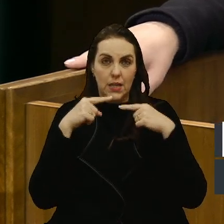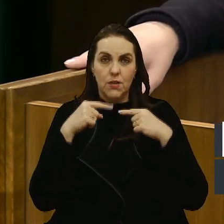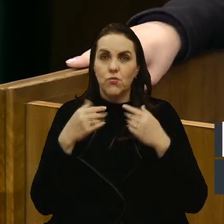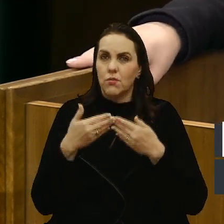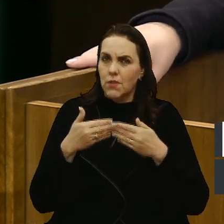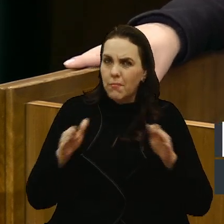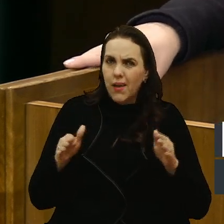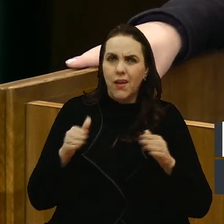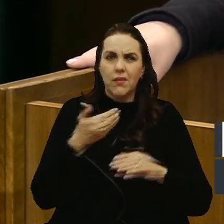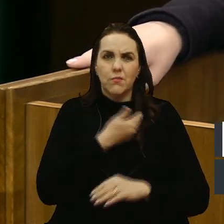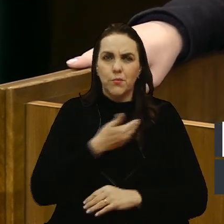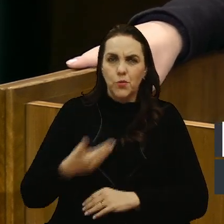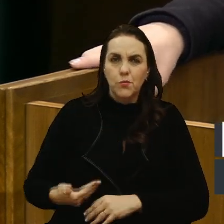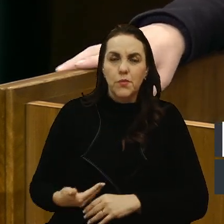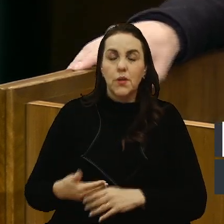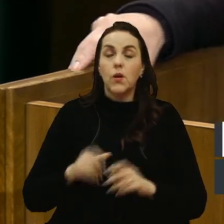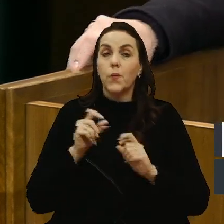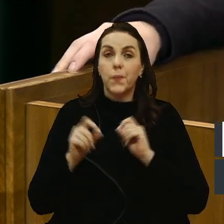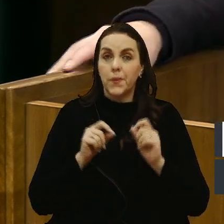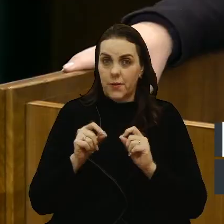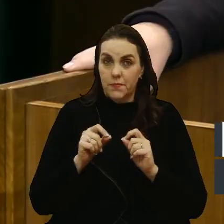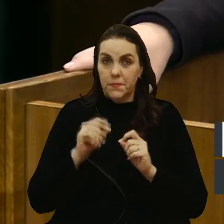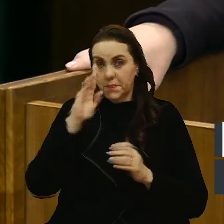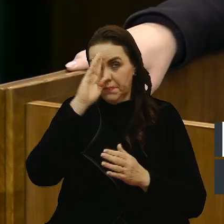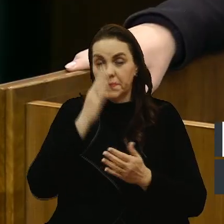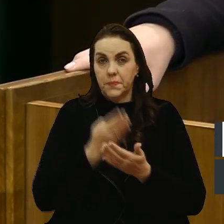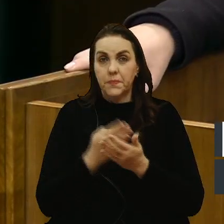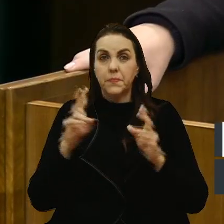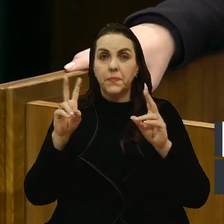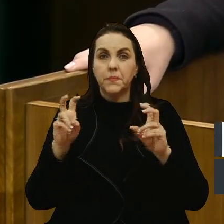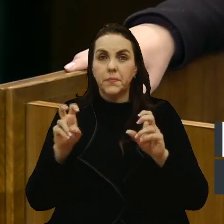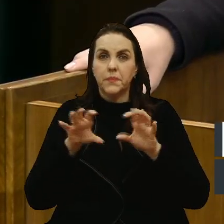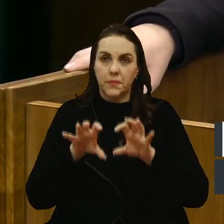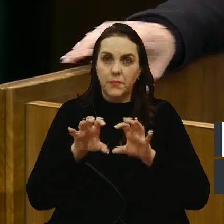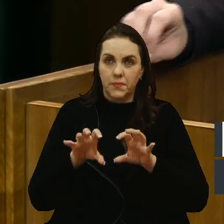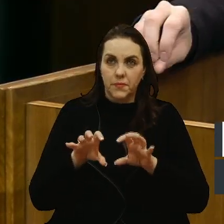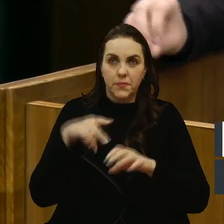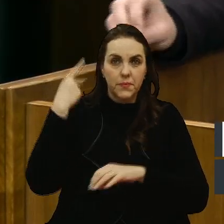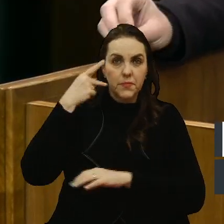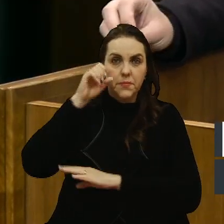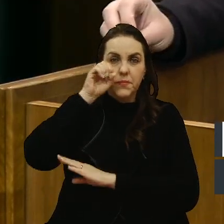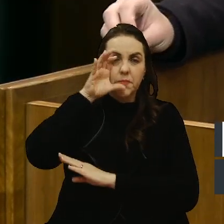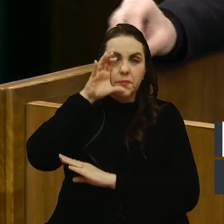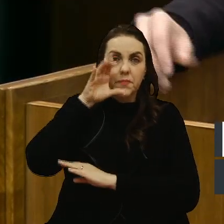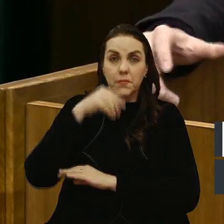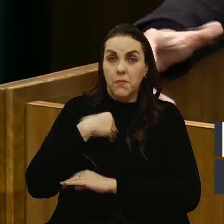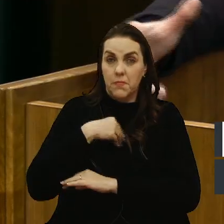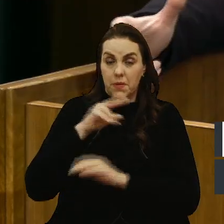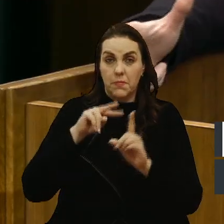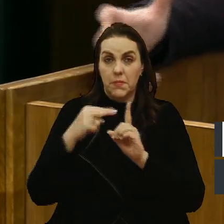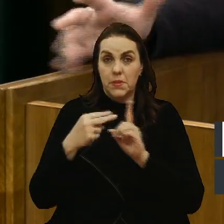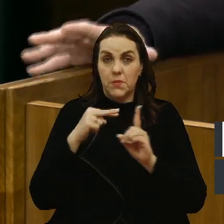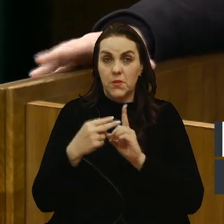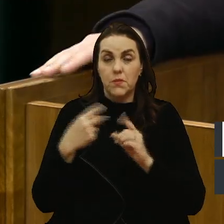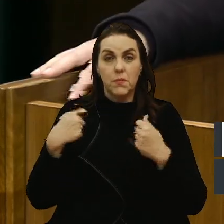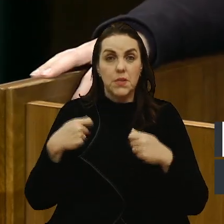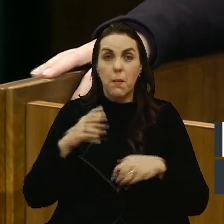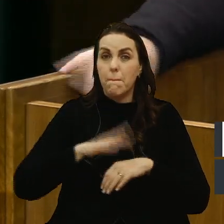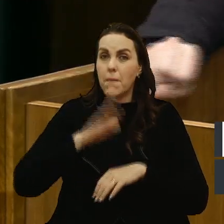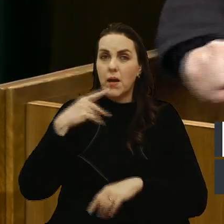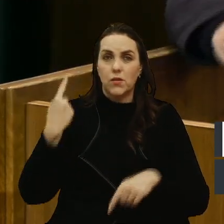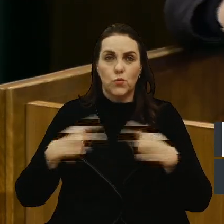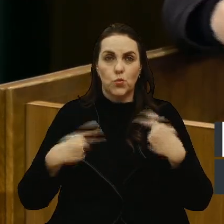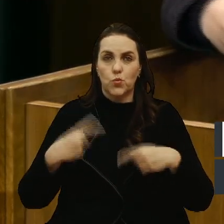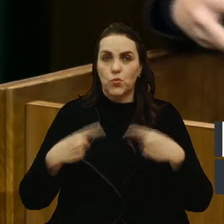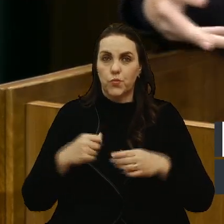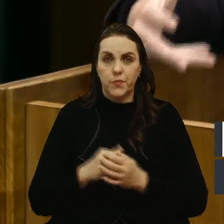pública, né, dizendo que achava que um tema como esse, vereador Fiuza, precisa, no meu ponto de vista, ser mais discutido,